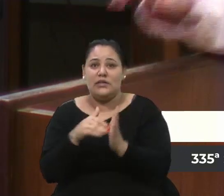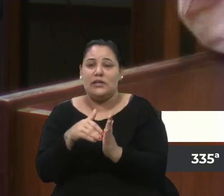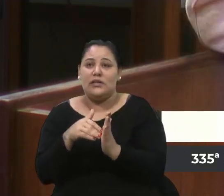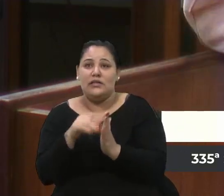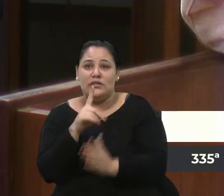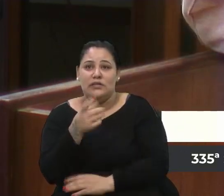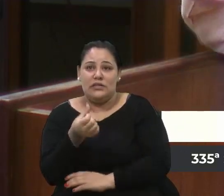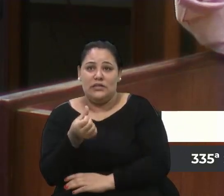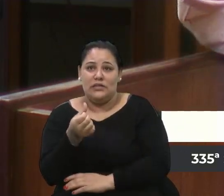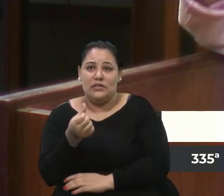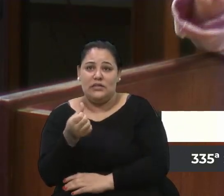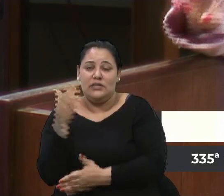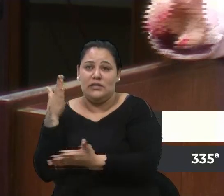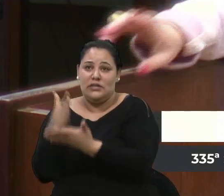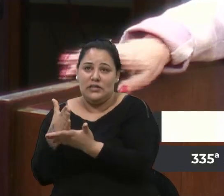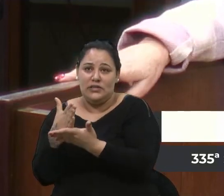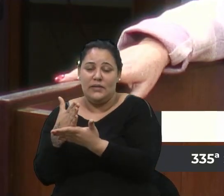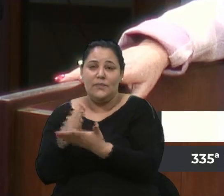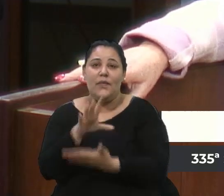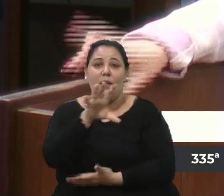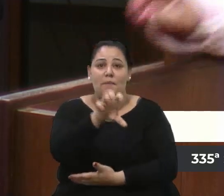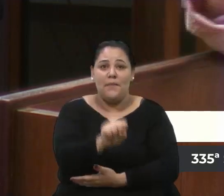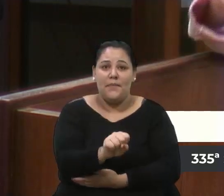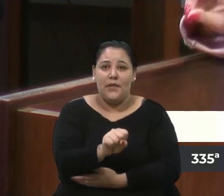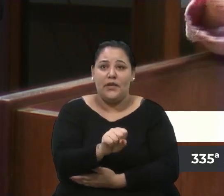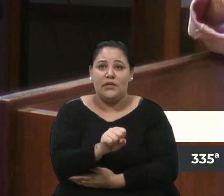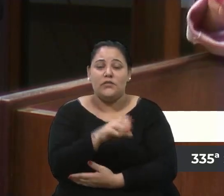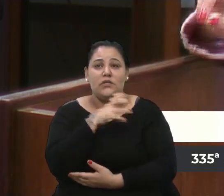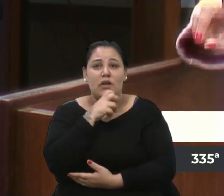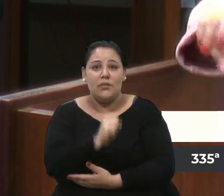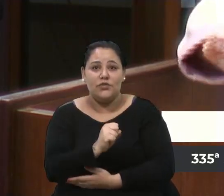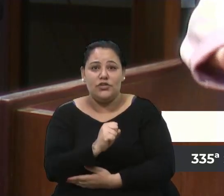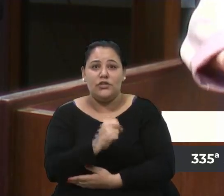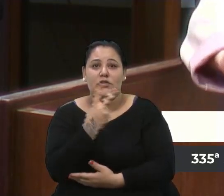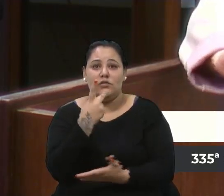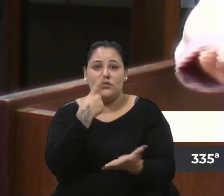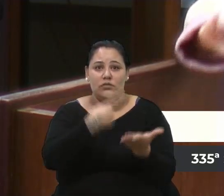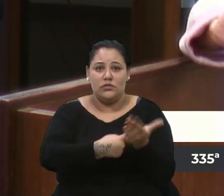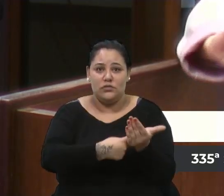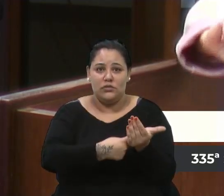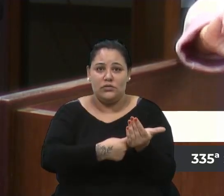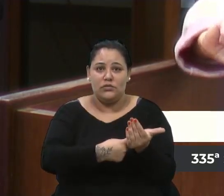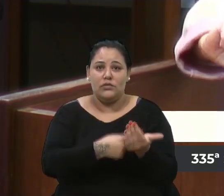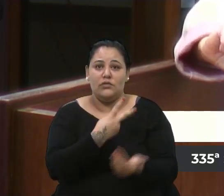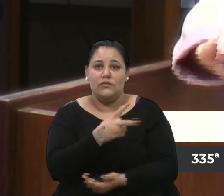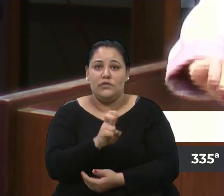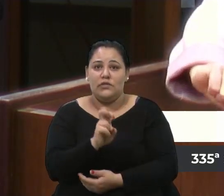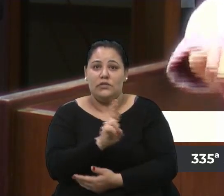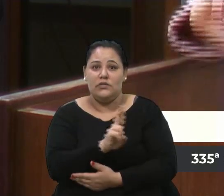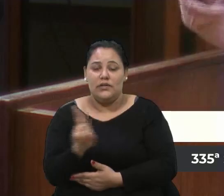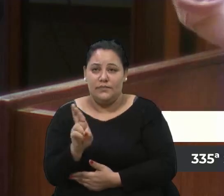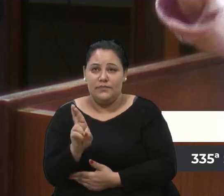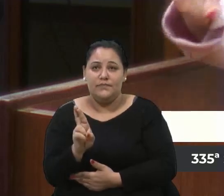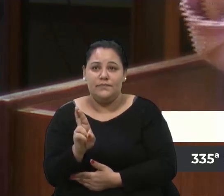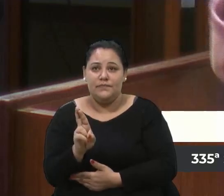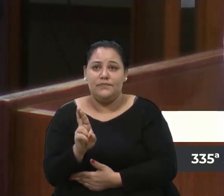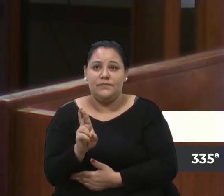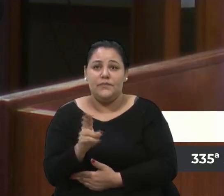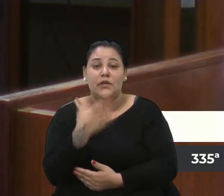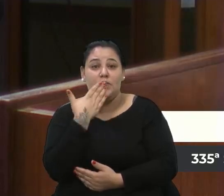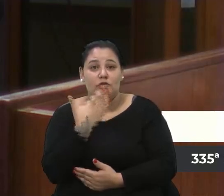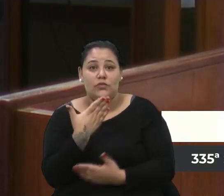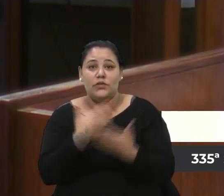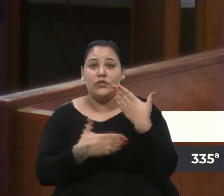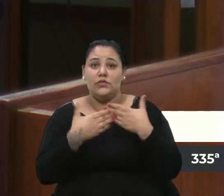a retirada nos Capuchinhos. São 2 cachorros quentes a um custo de R$ 25,00 e pedir para que todo